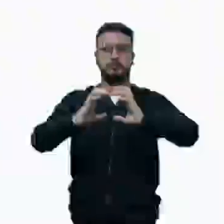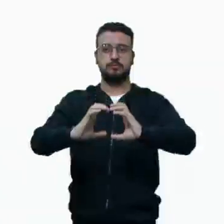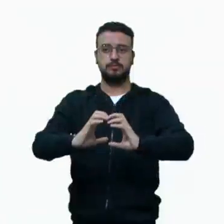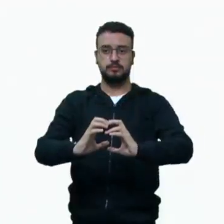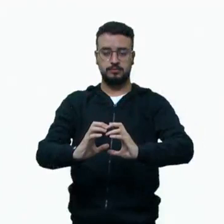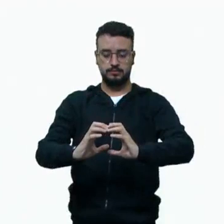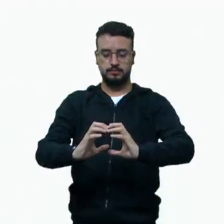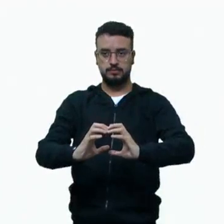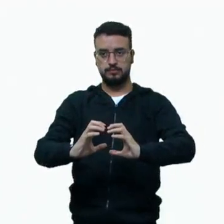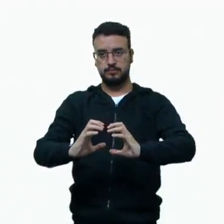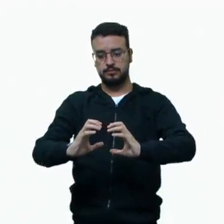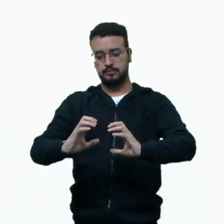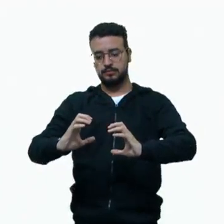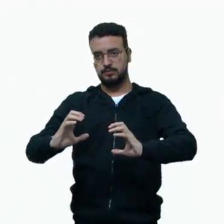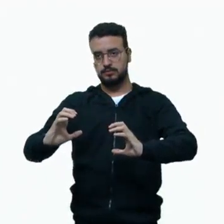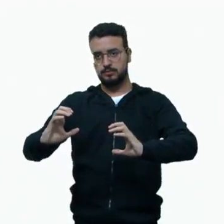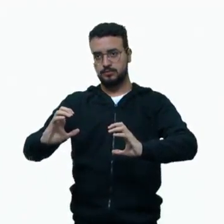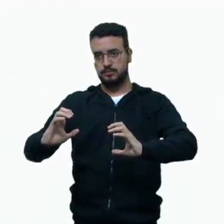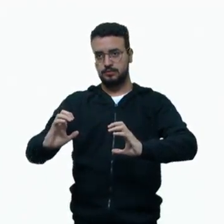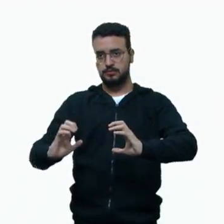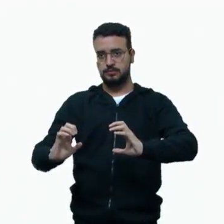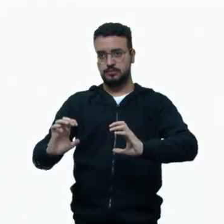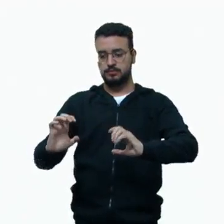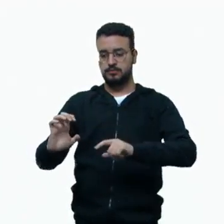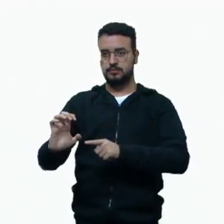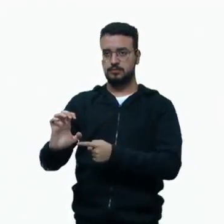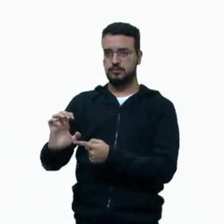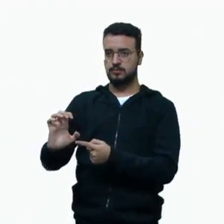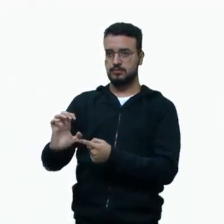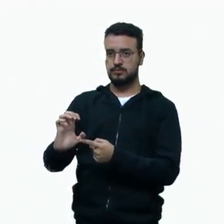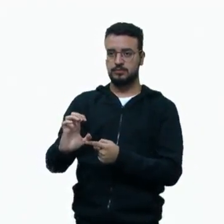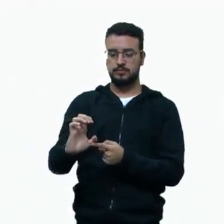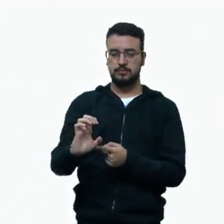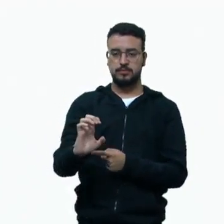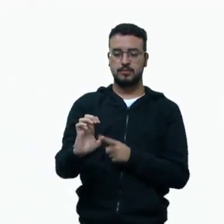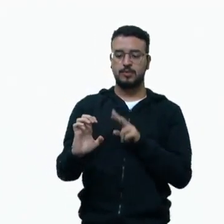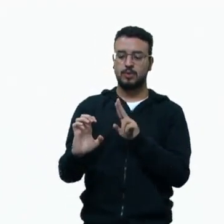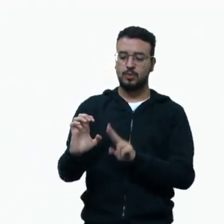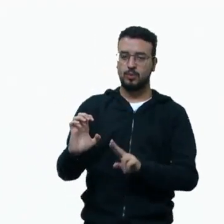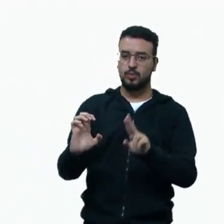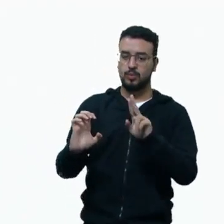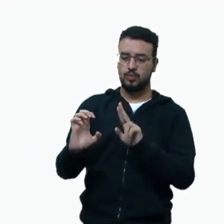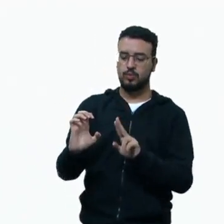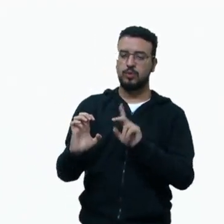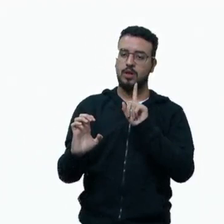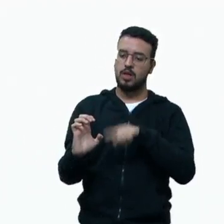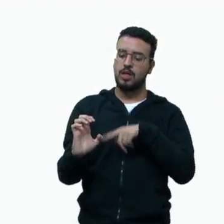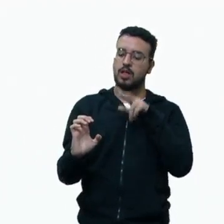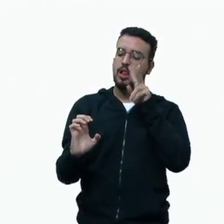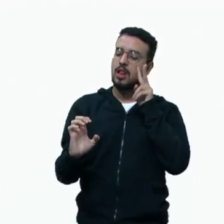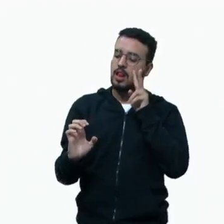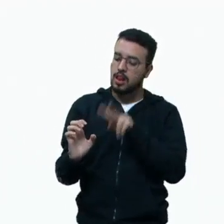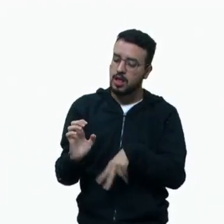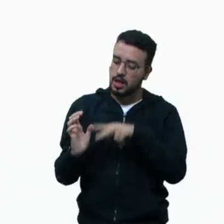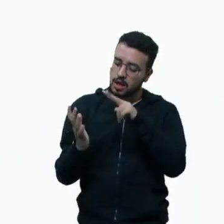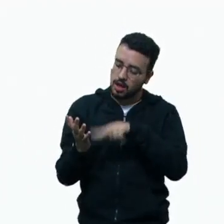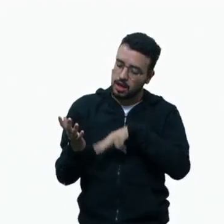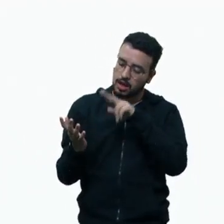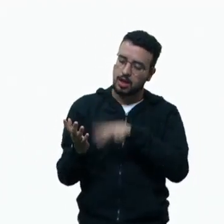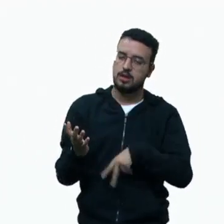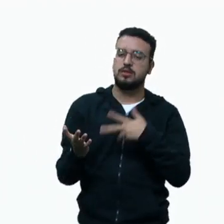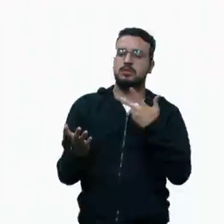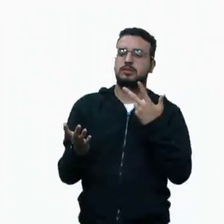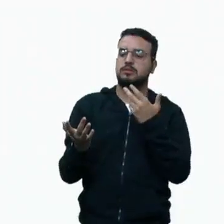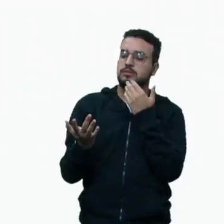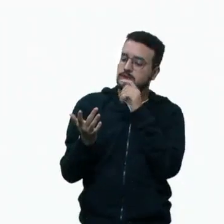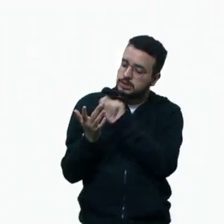hemisfério esquerdo, que ele controla habilidades analíticas e verbais, como ler e escrever,